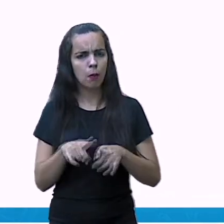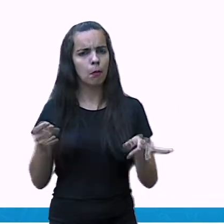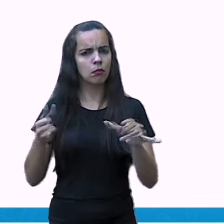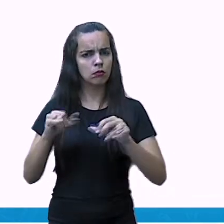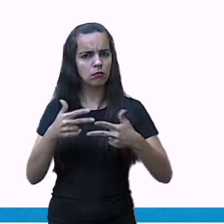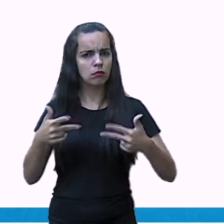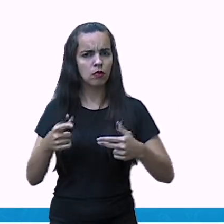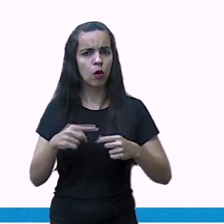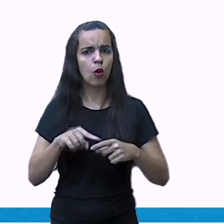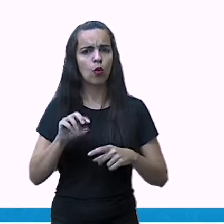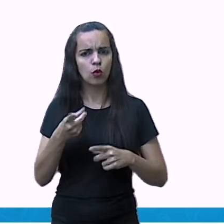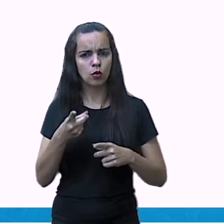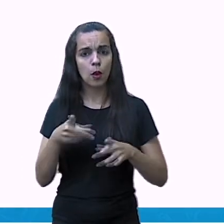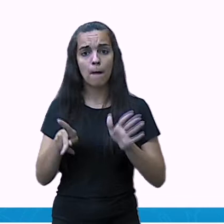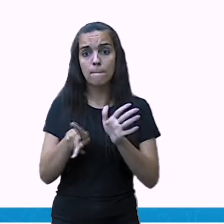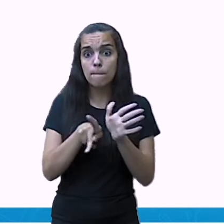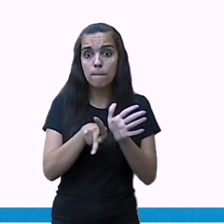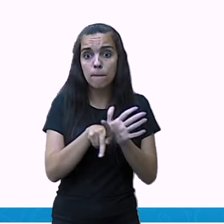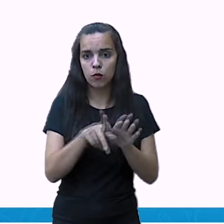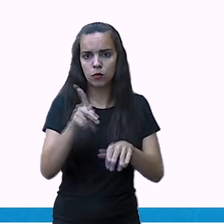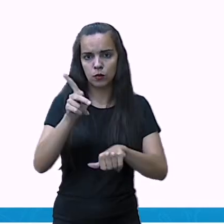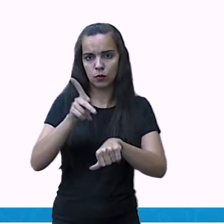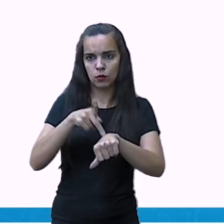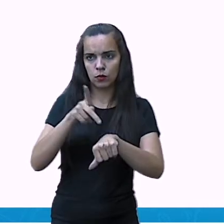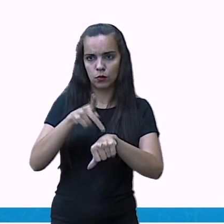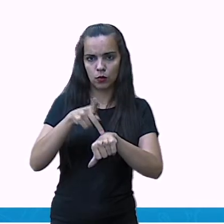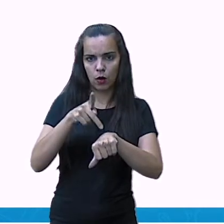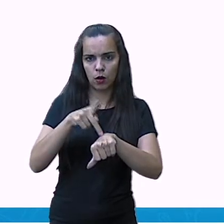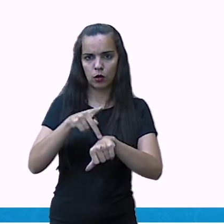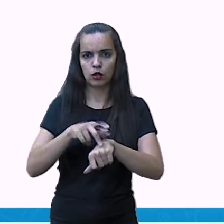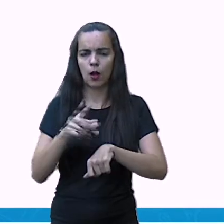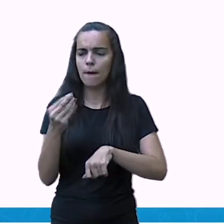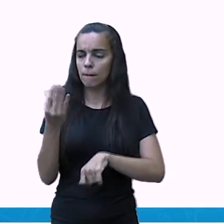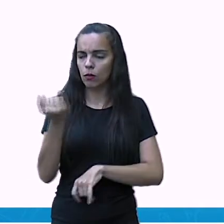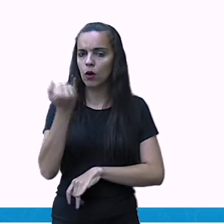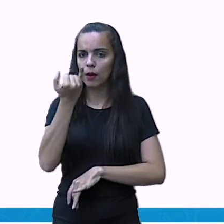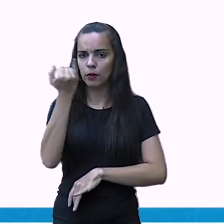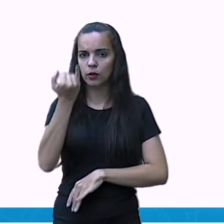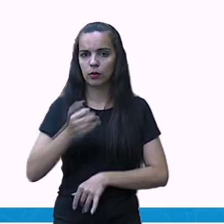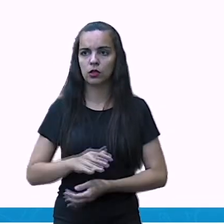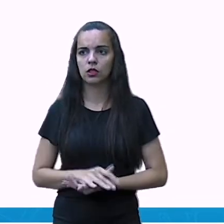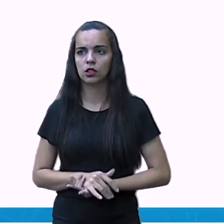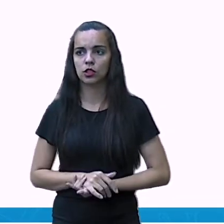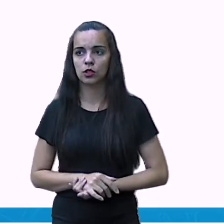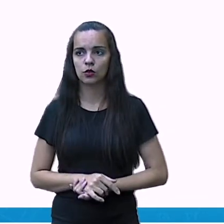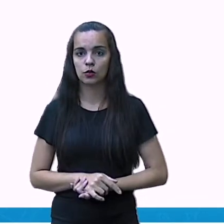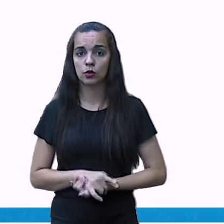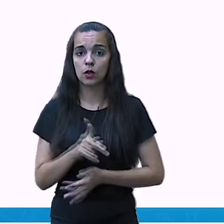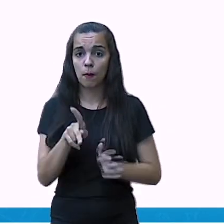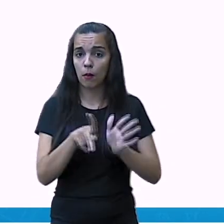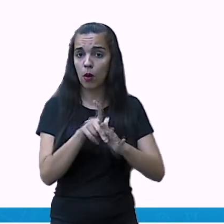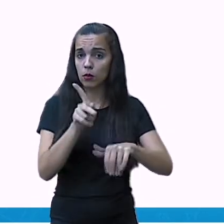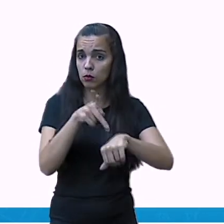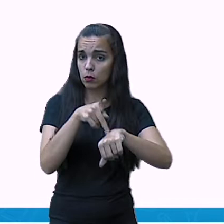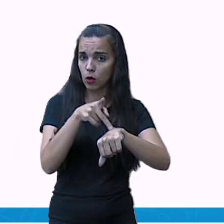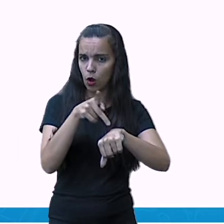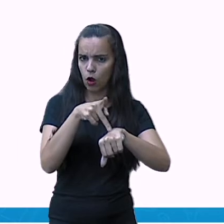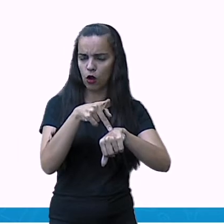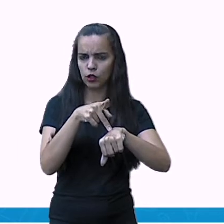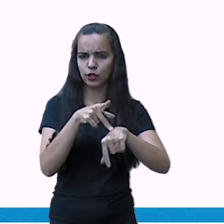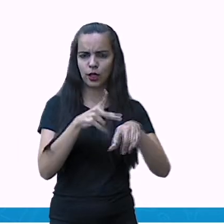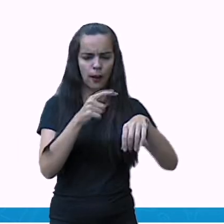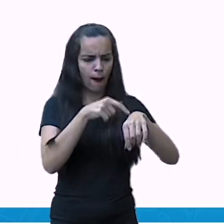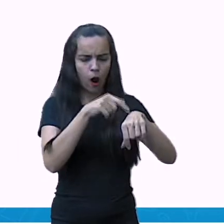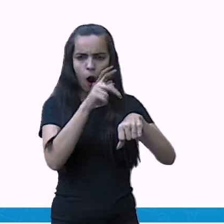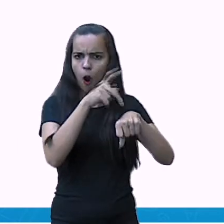sedimentos oriundos, isso aqui é importante, tá? Oriundos de rochas,